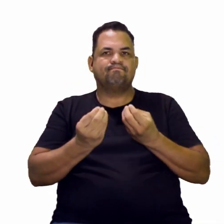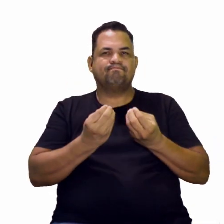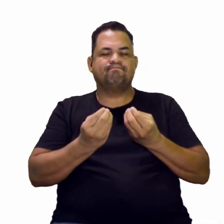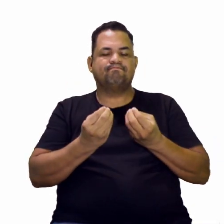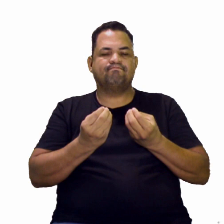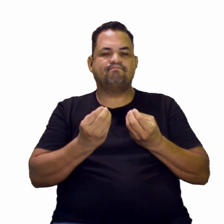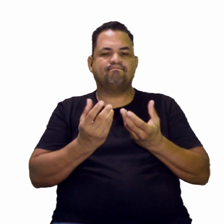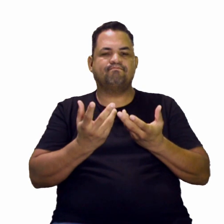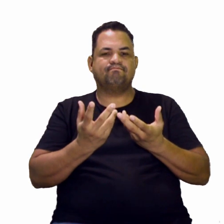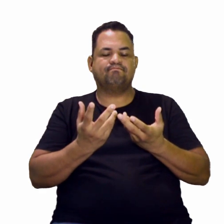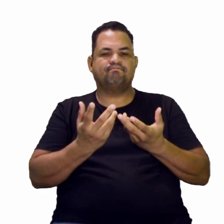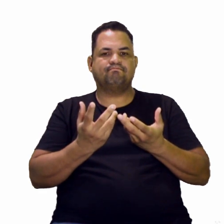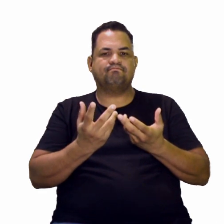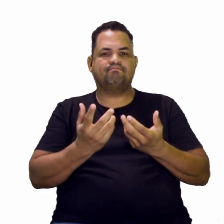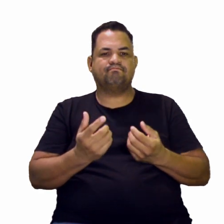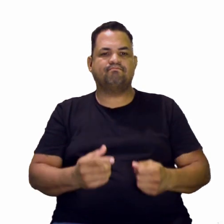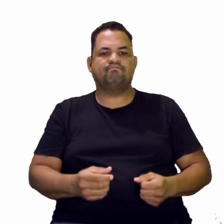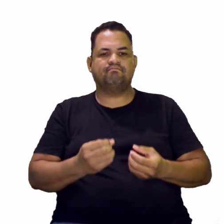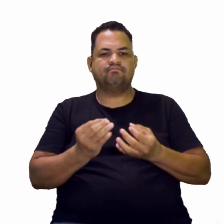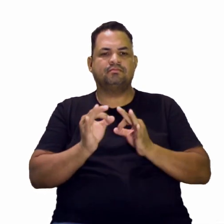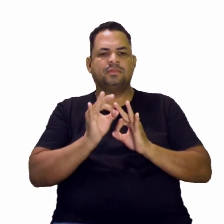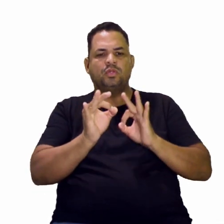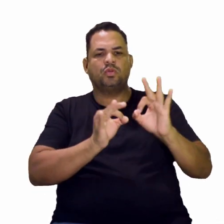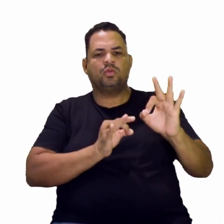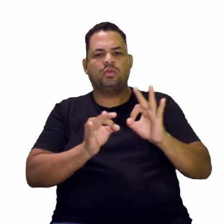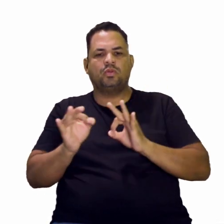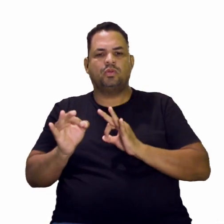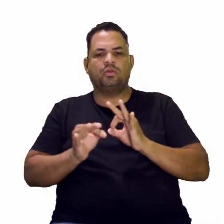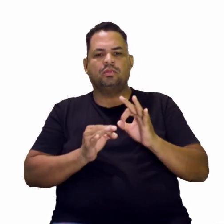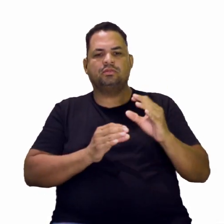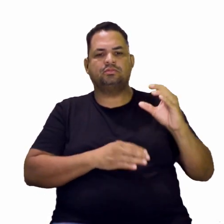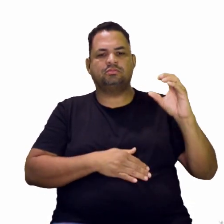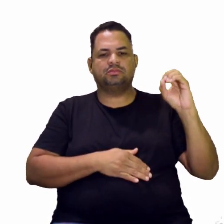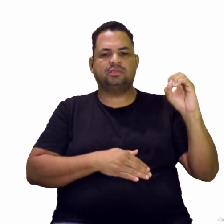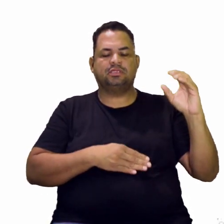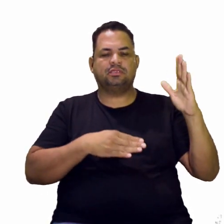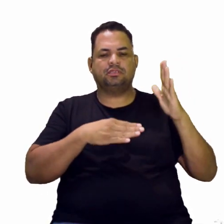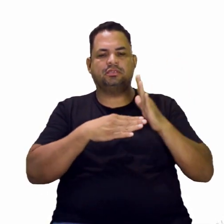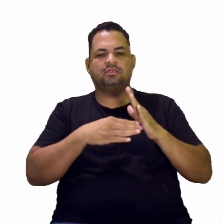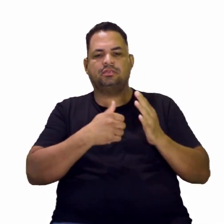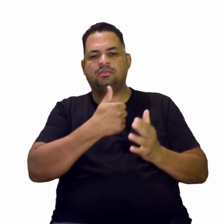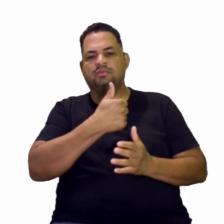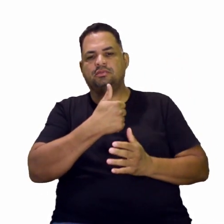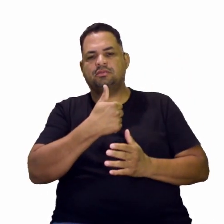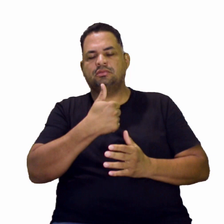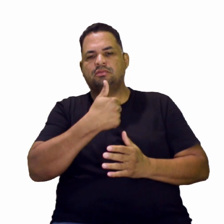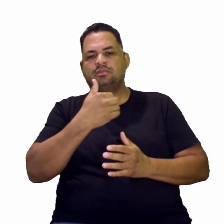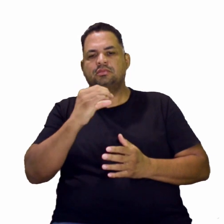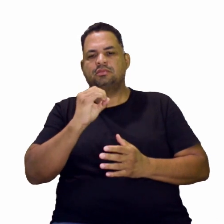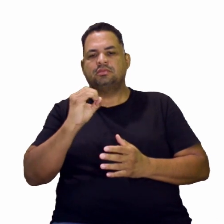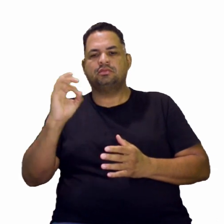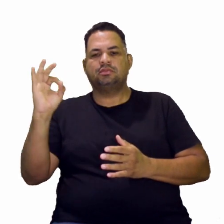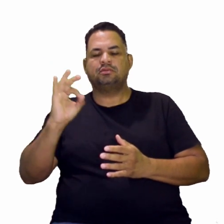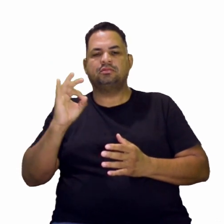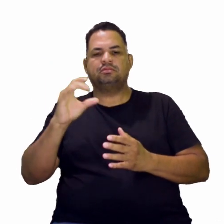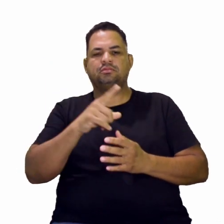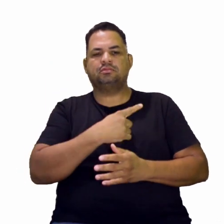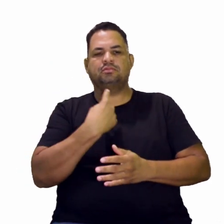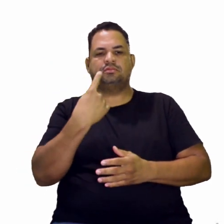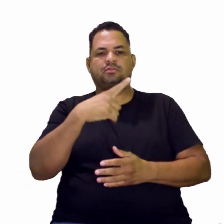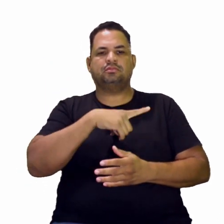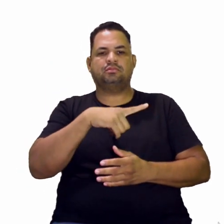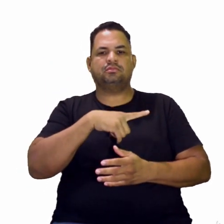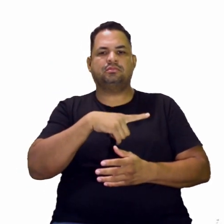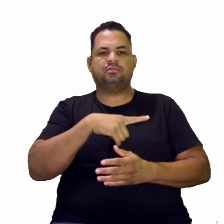de vista assim de construção, do zero até chegar num 100%. Nós temos